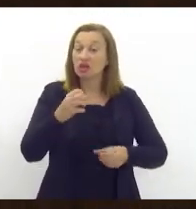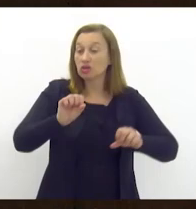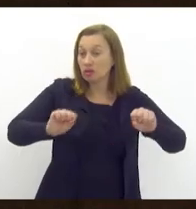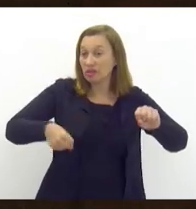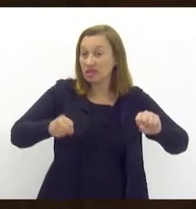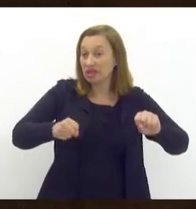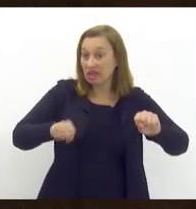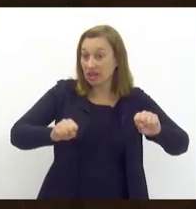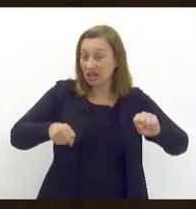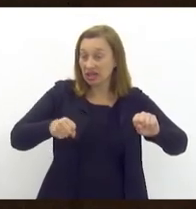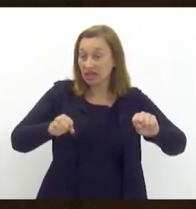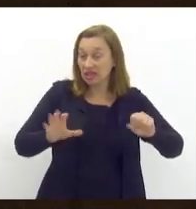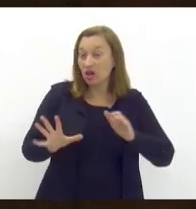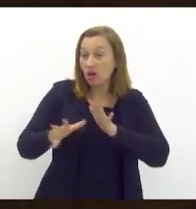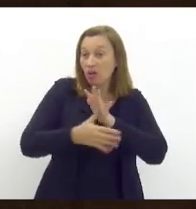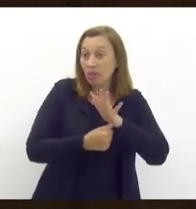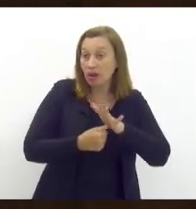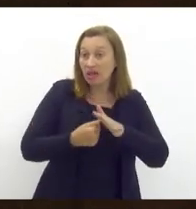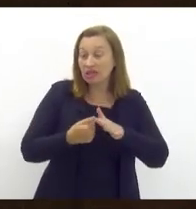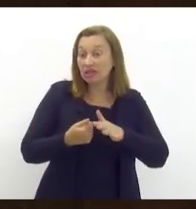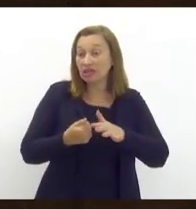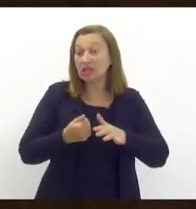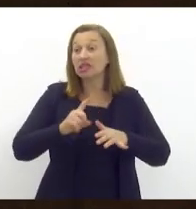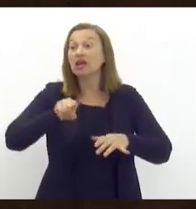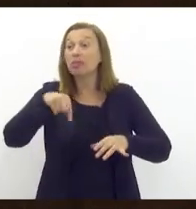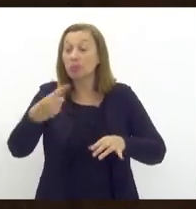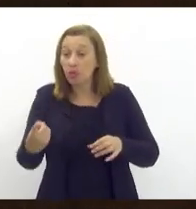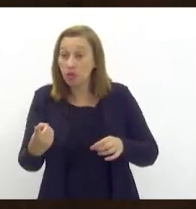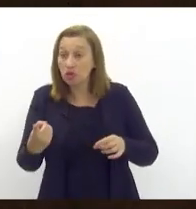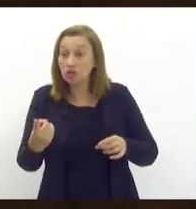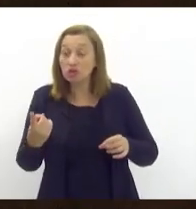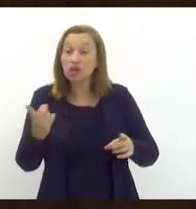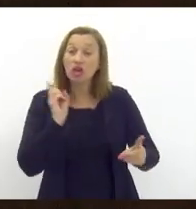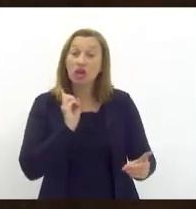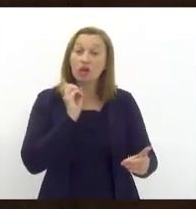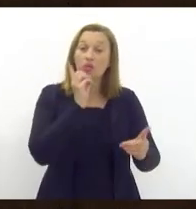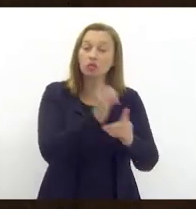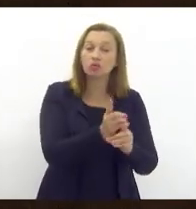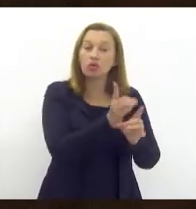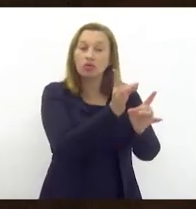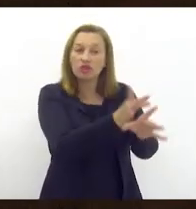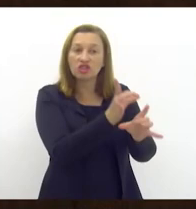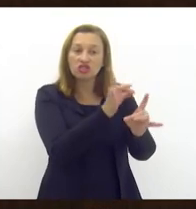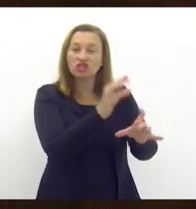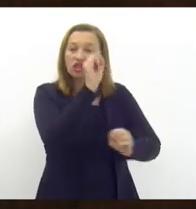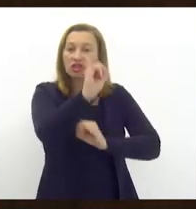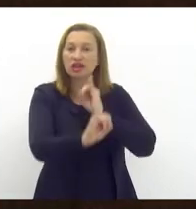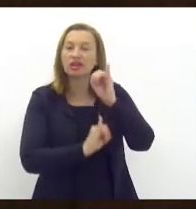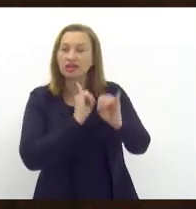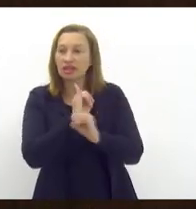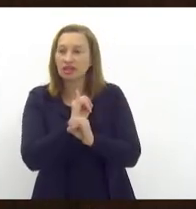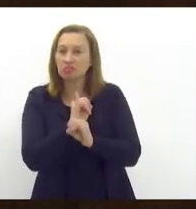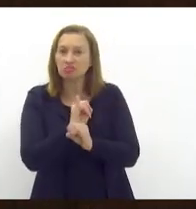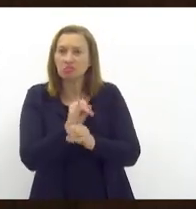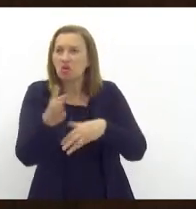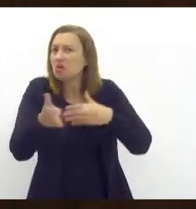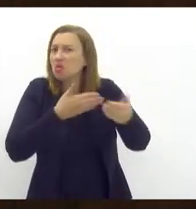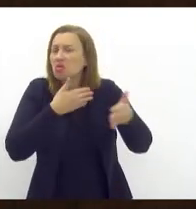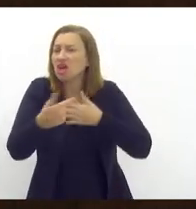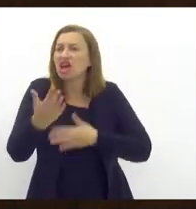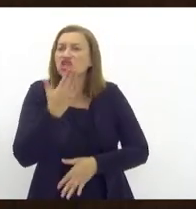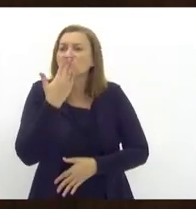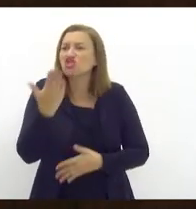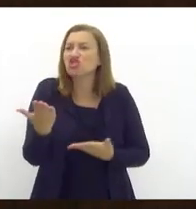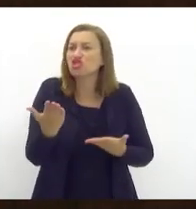a recuperou depois de 2 anos, porque a encontrou sendo vendida na internet, sem qualquer tipo